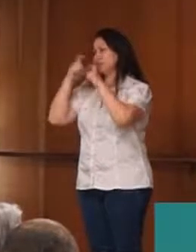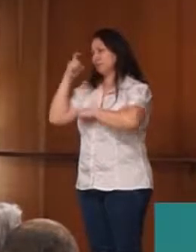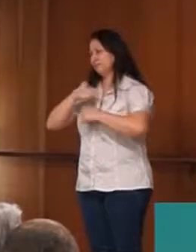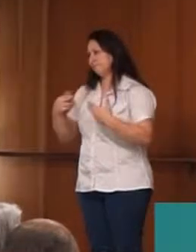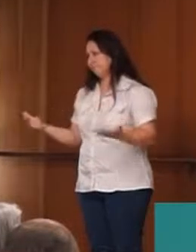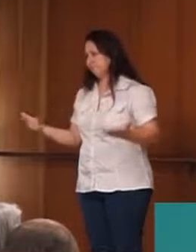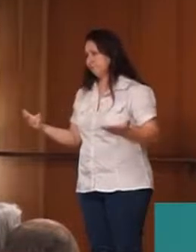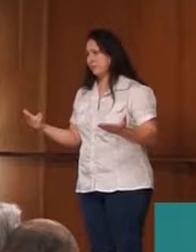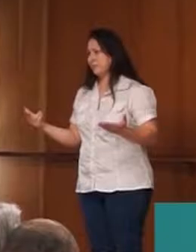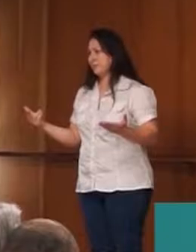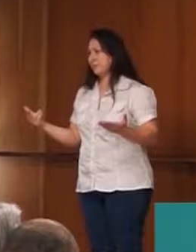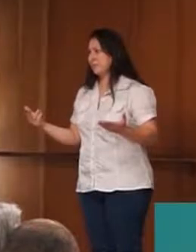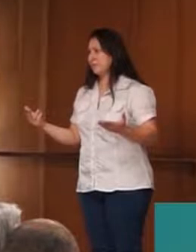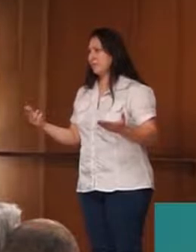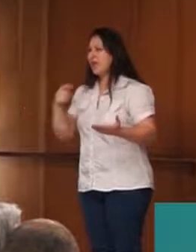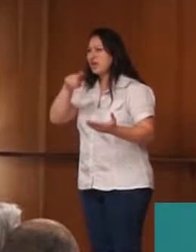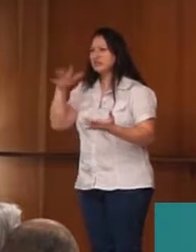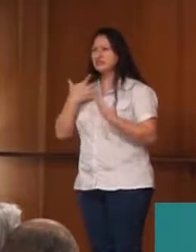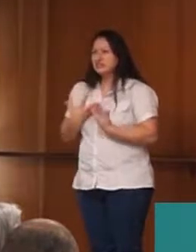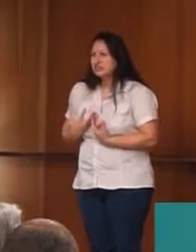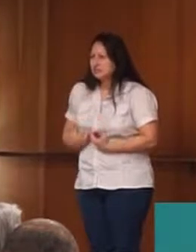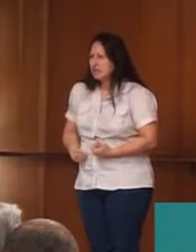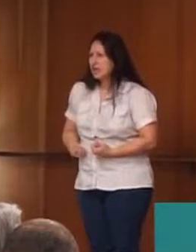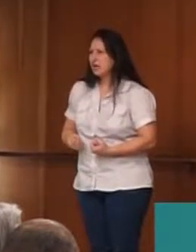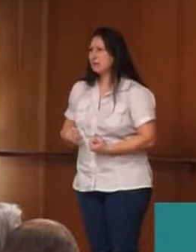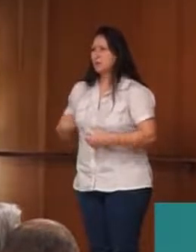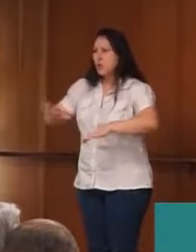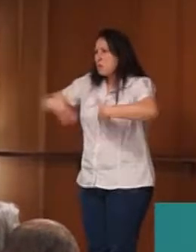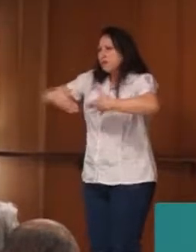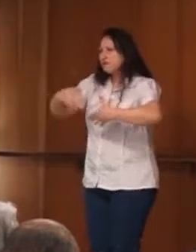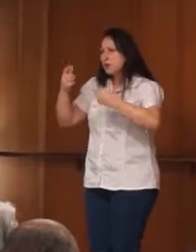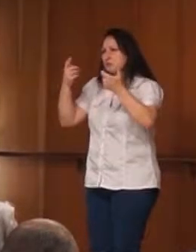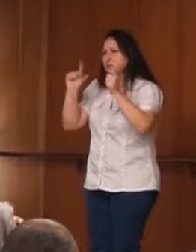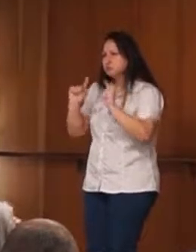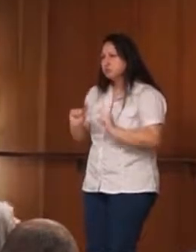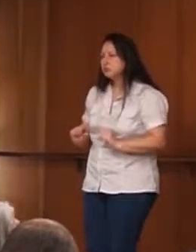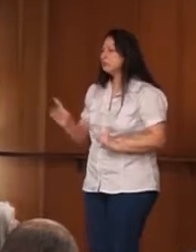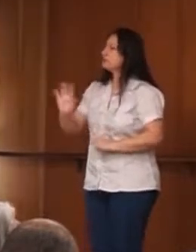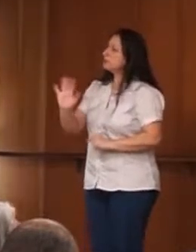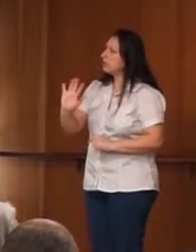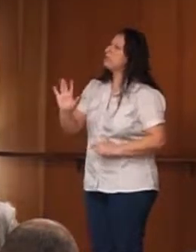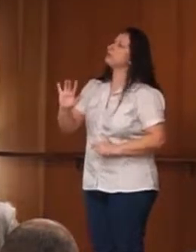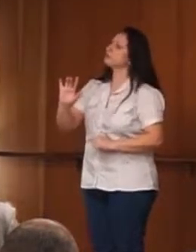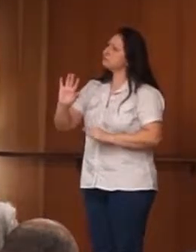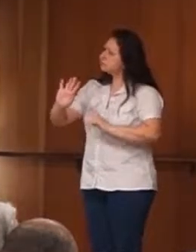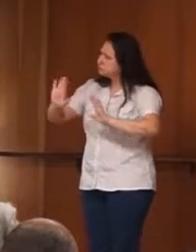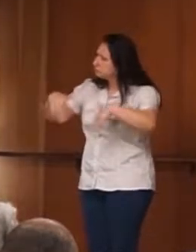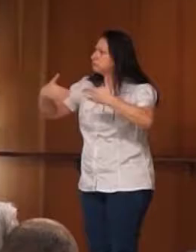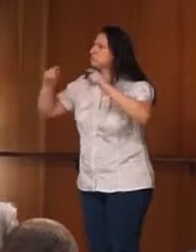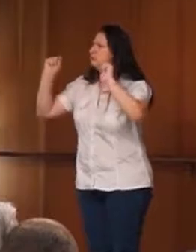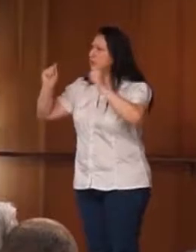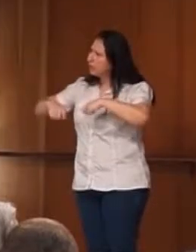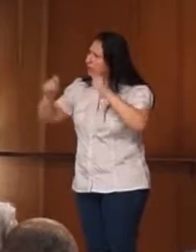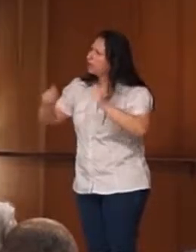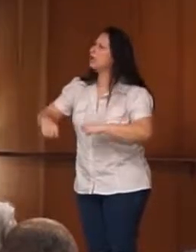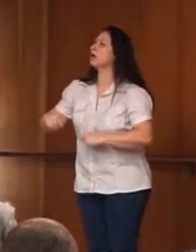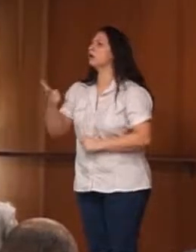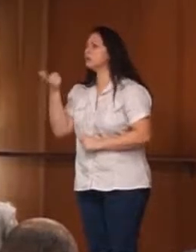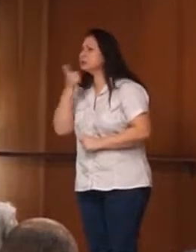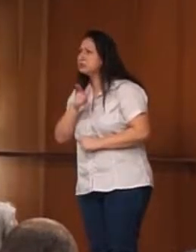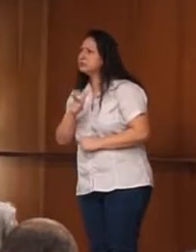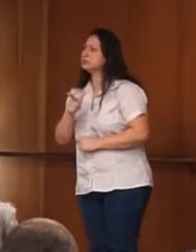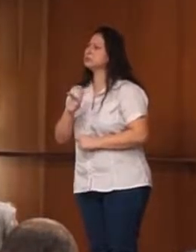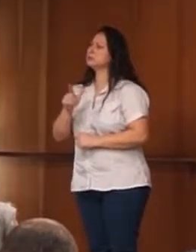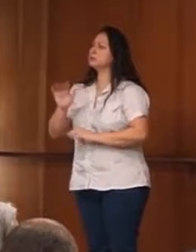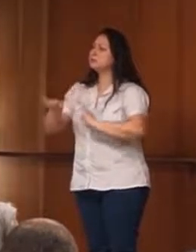não é motivo de desânimo, de desmotivação. A utopia tem uma grande vantagem, porque ela implica